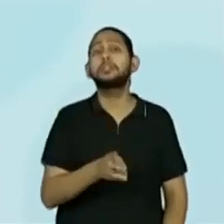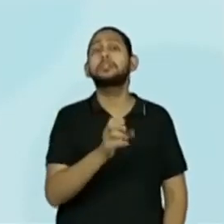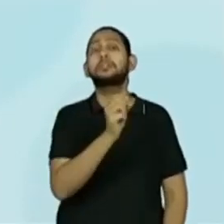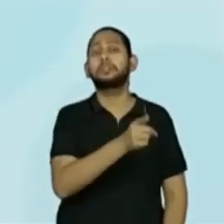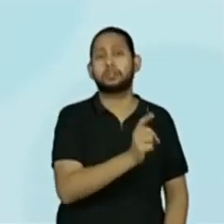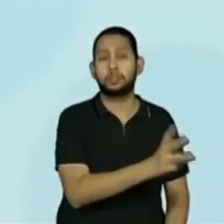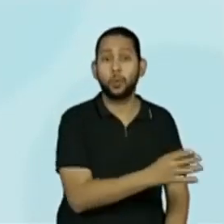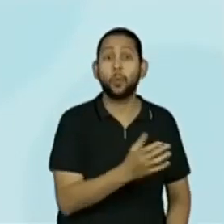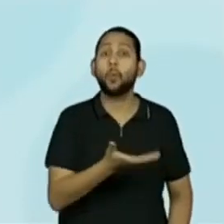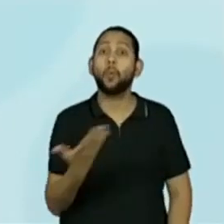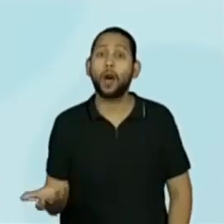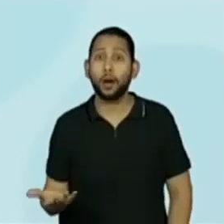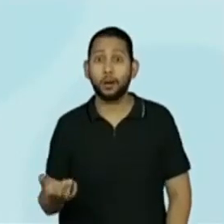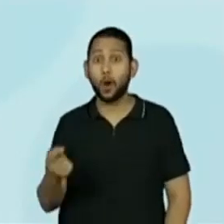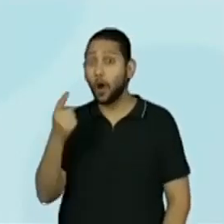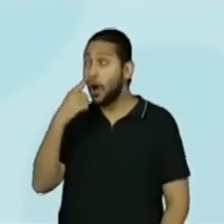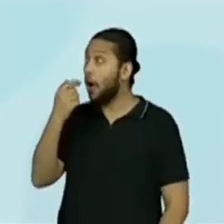aqui, ó,